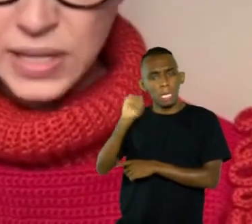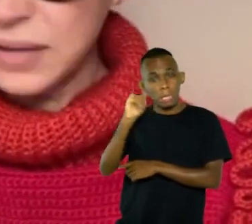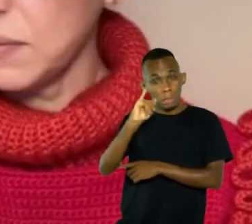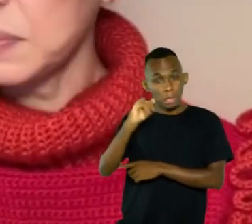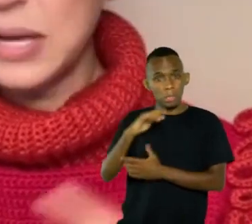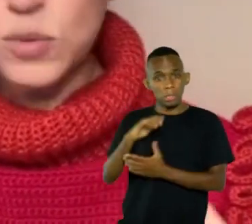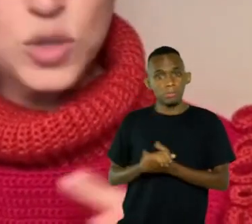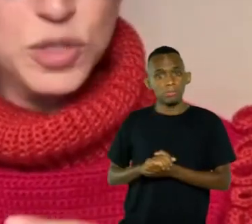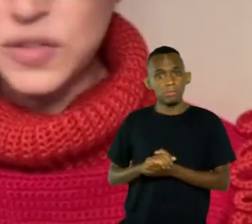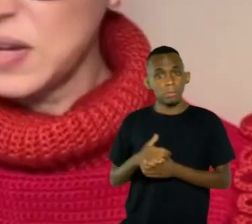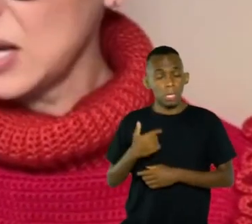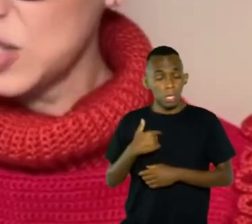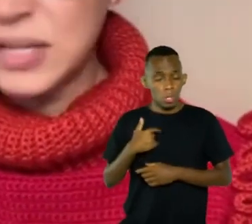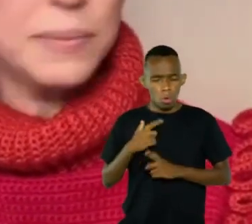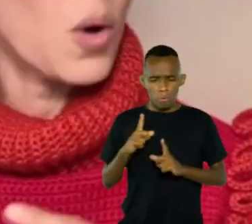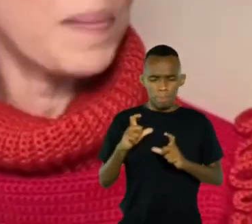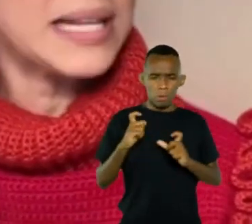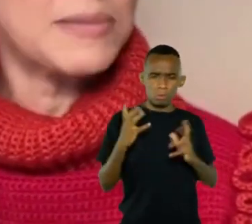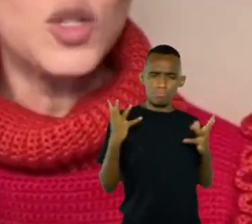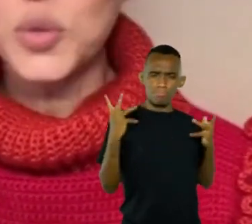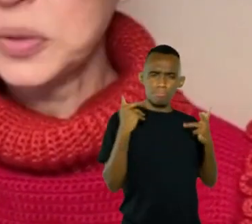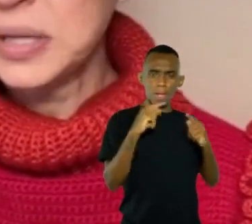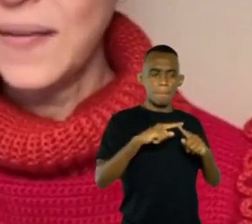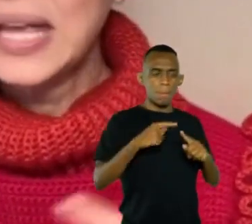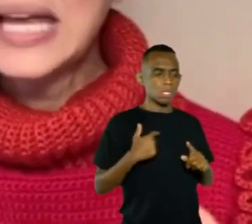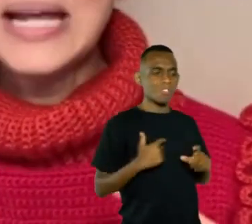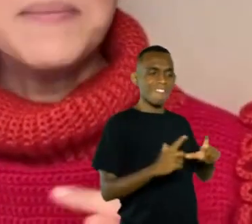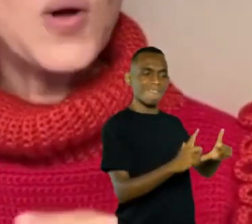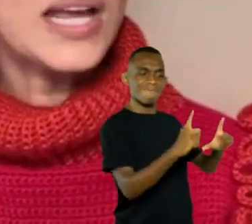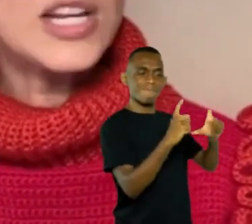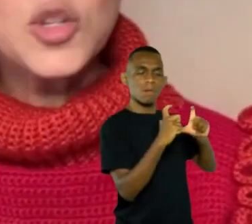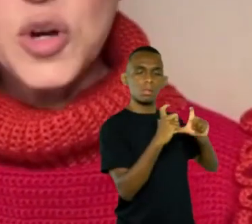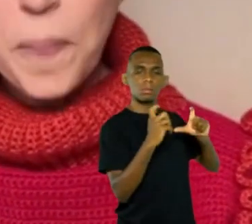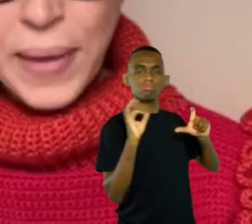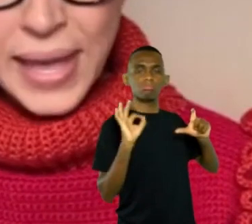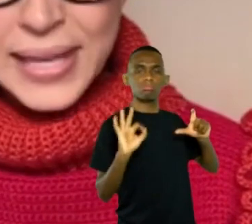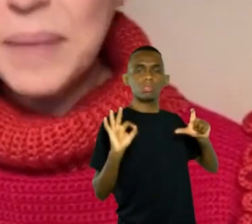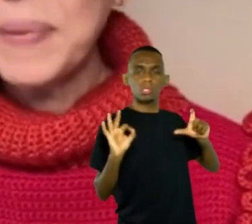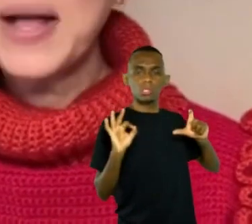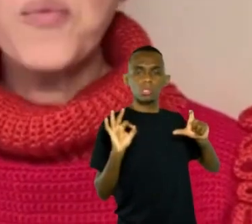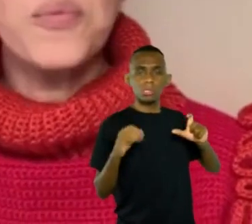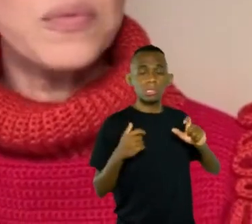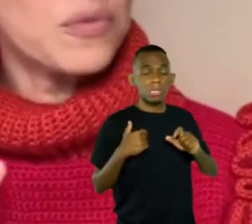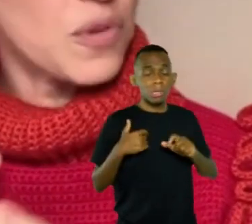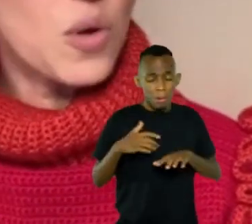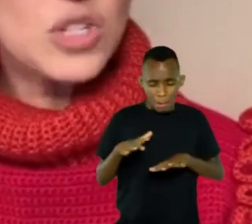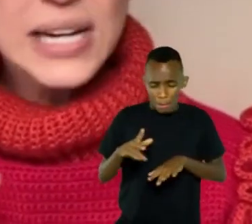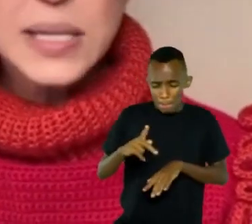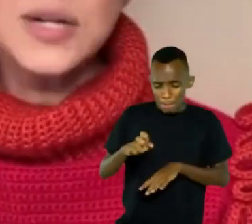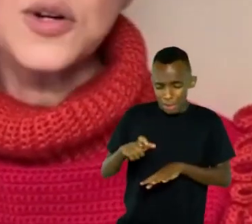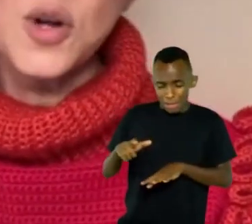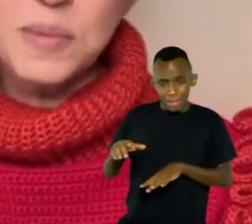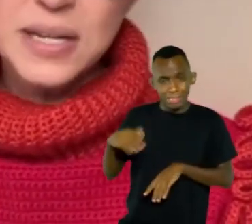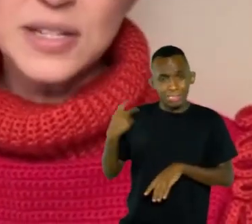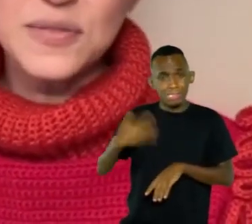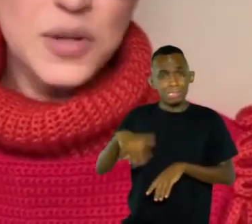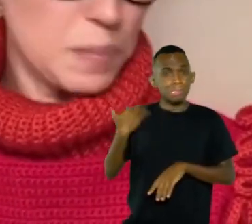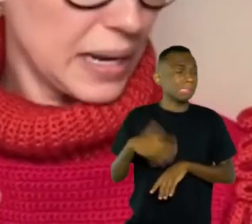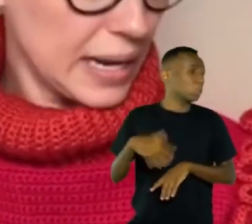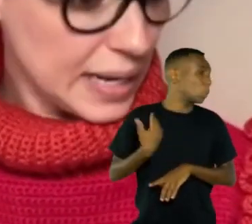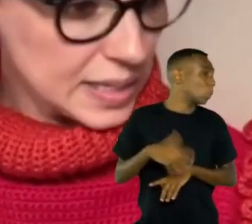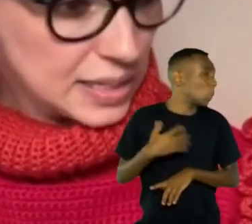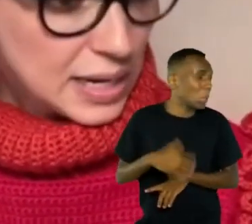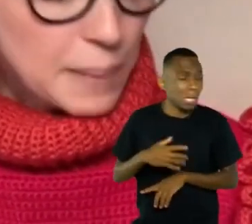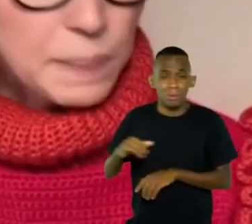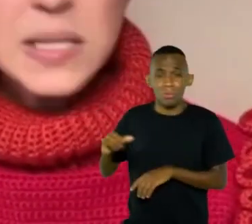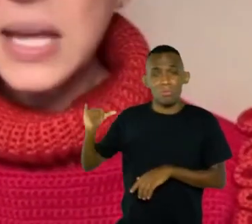puto. Era o último dia de viagem, completamente dura, morrendo de dor no pé, ia pegar um voo de classe econômica de volta